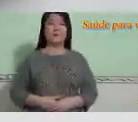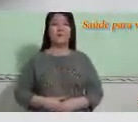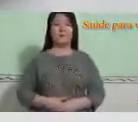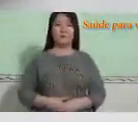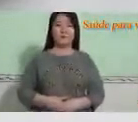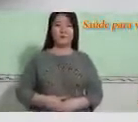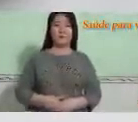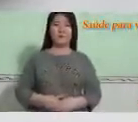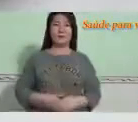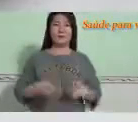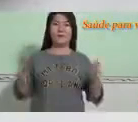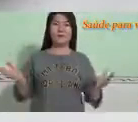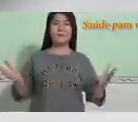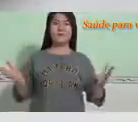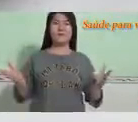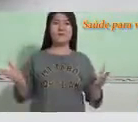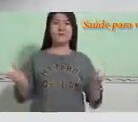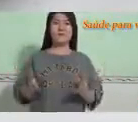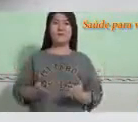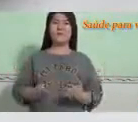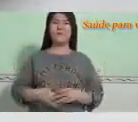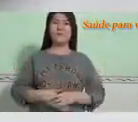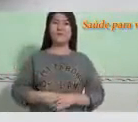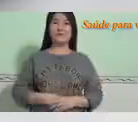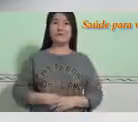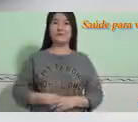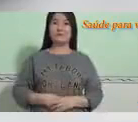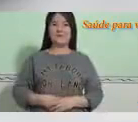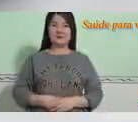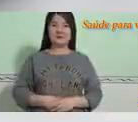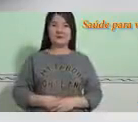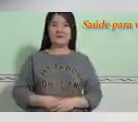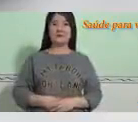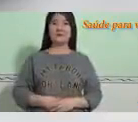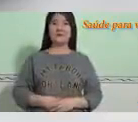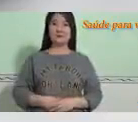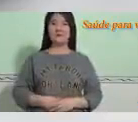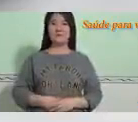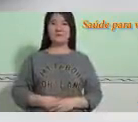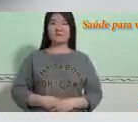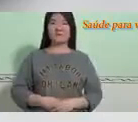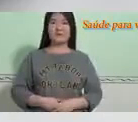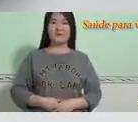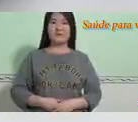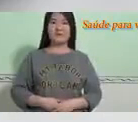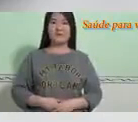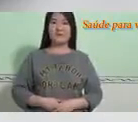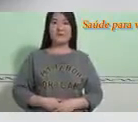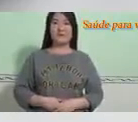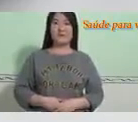A dessensibilização consiste em aplicar pequenas doses de penicilina até que o corpo possa não rejeitar esse